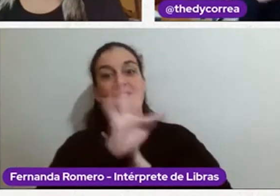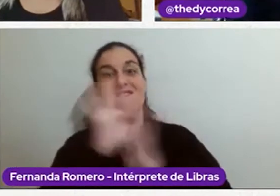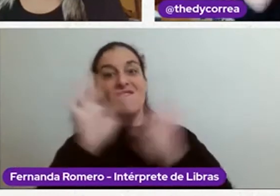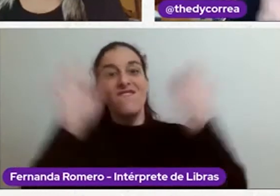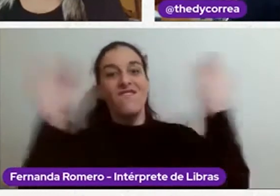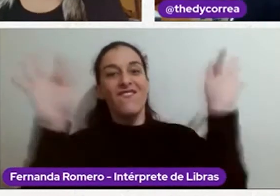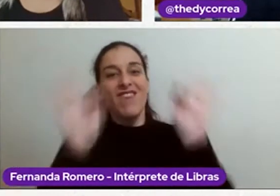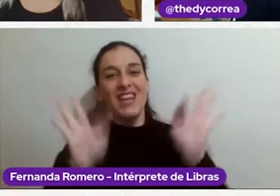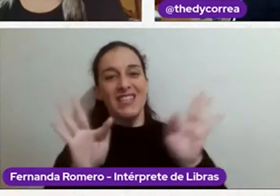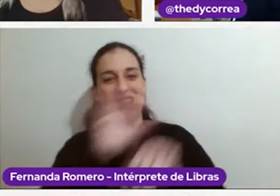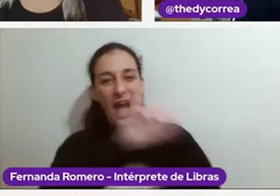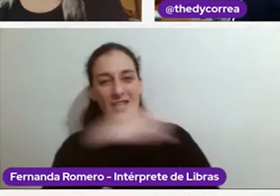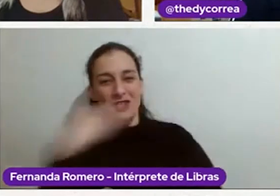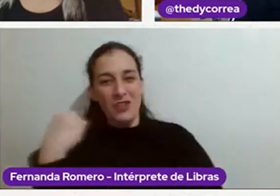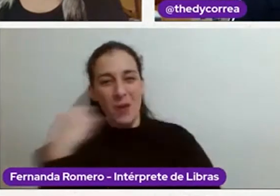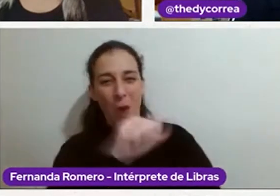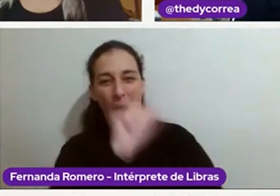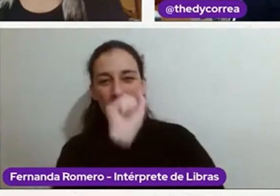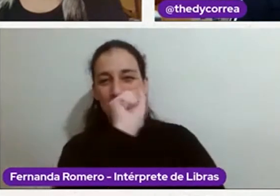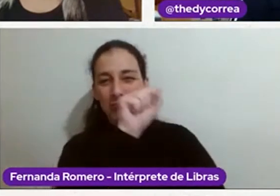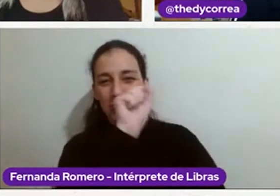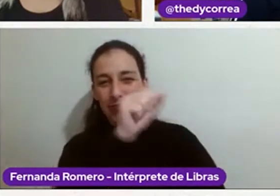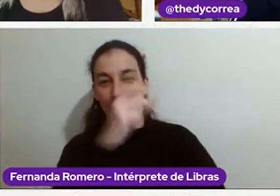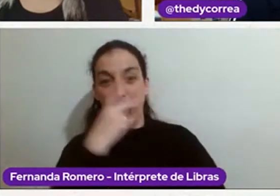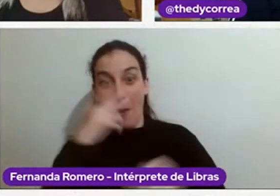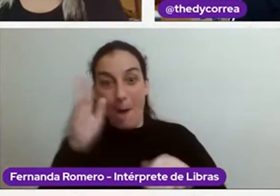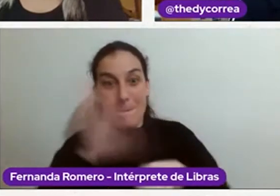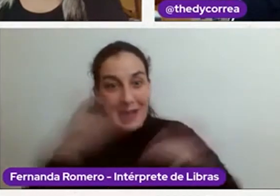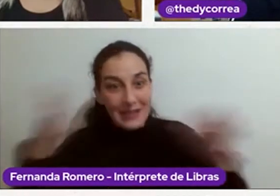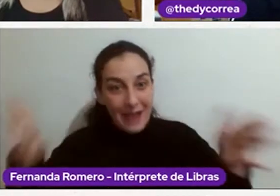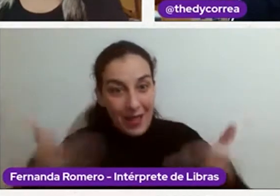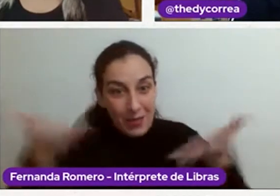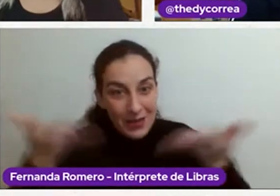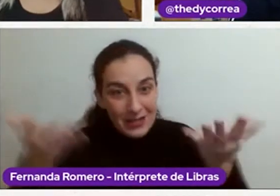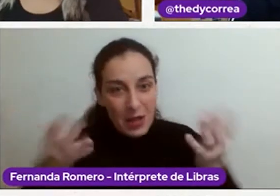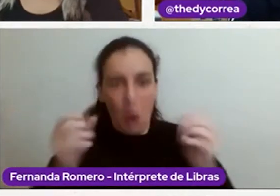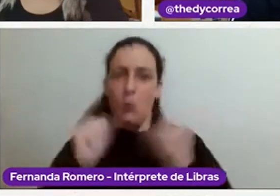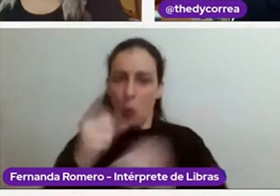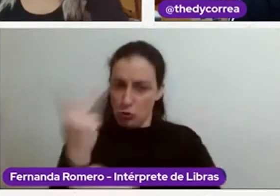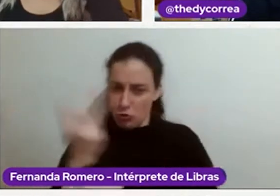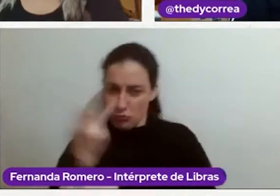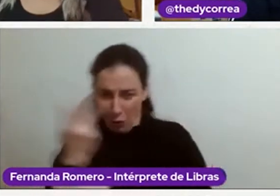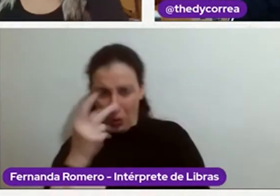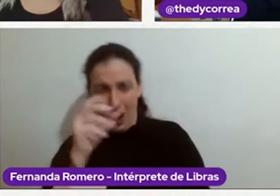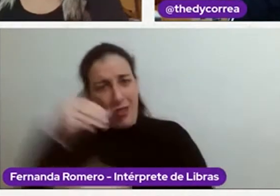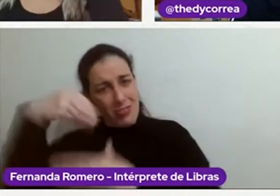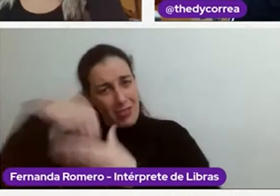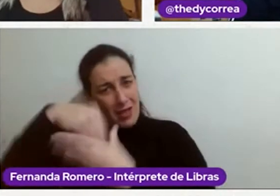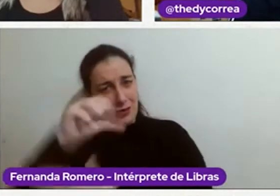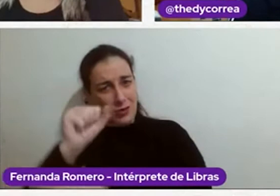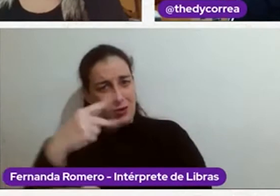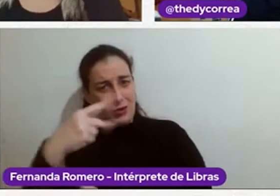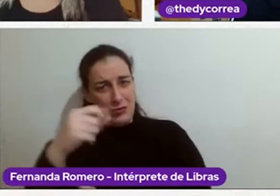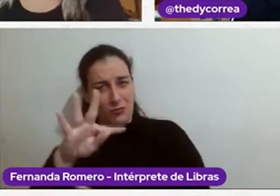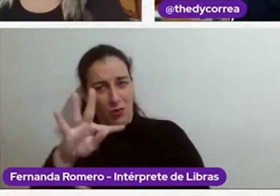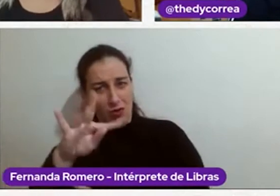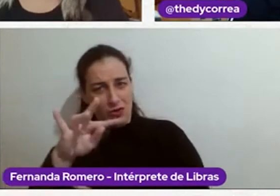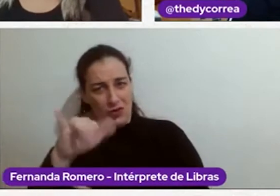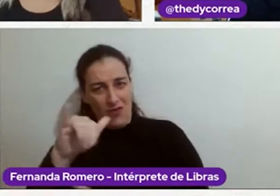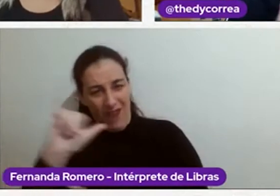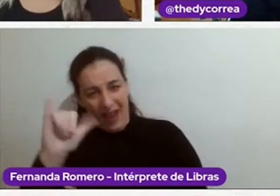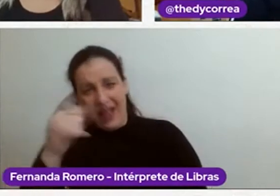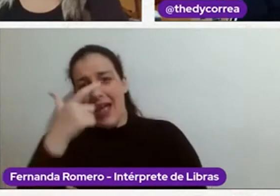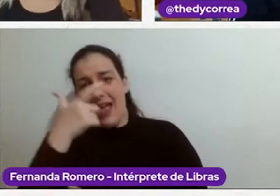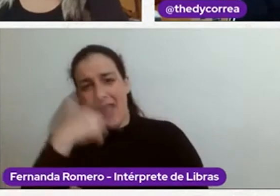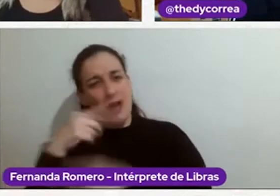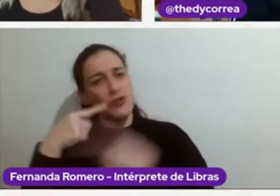com uma coisa mais alto astral e tal. Pode procurar lá no Spotify. E eu acho que a música tem que ser isso. Eu fiz